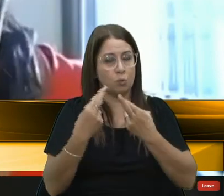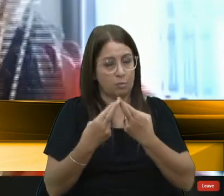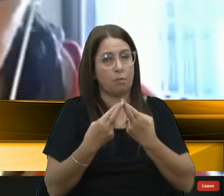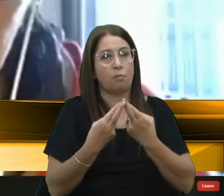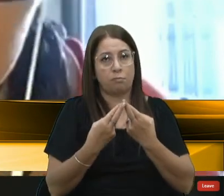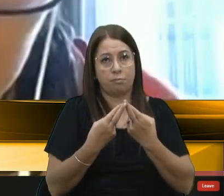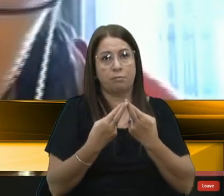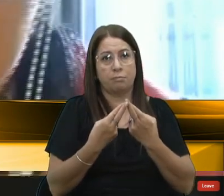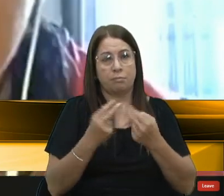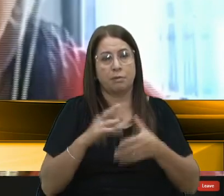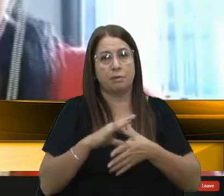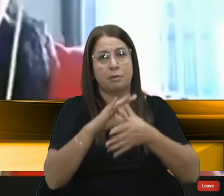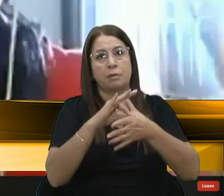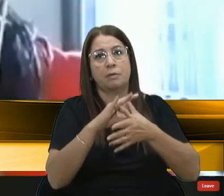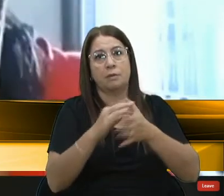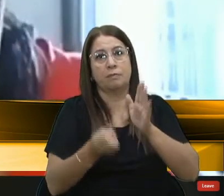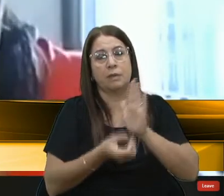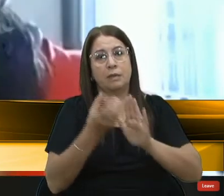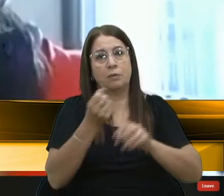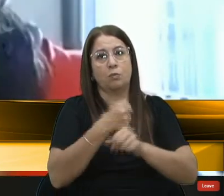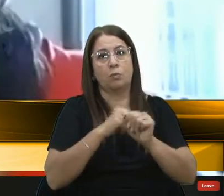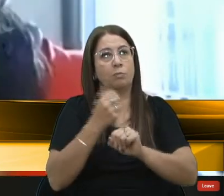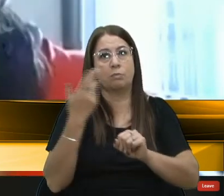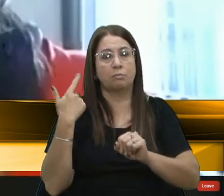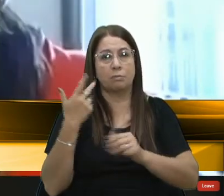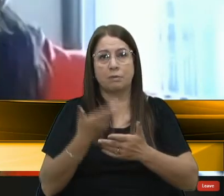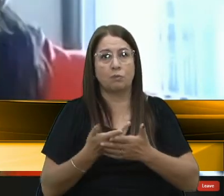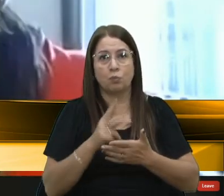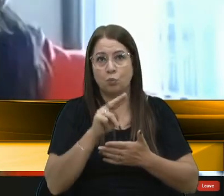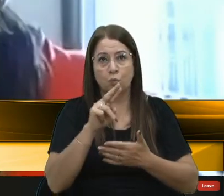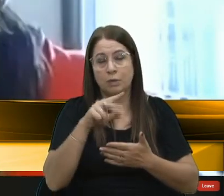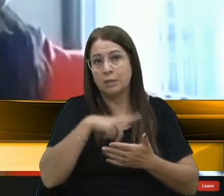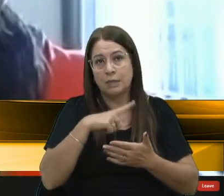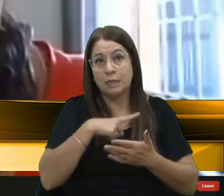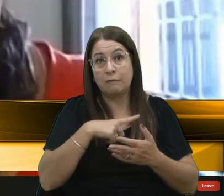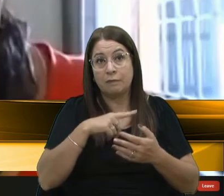de Liderança, que foi criado ainda no ano passado, mas nunca teve uma